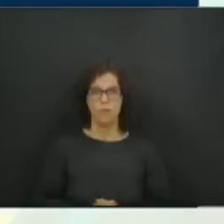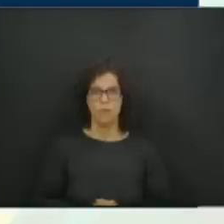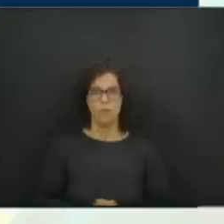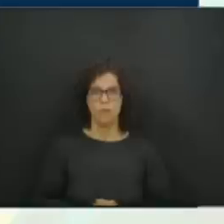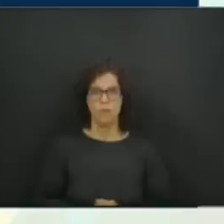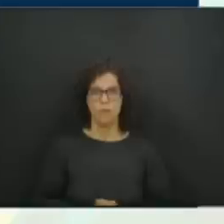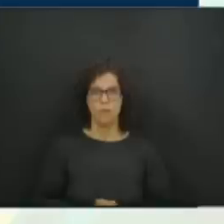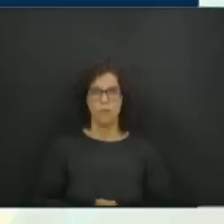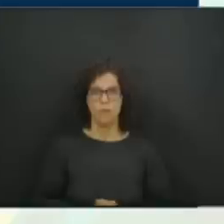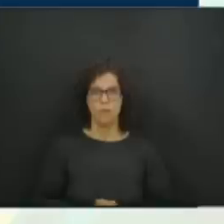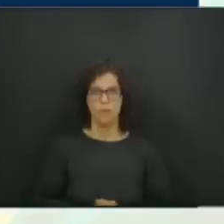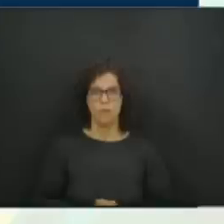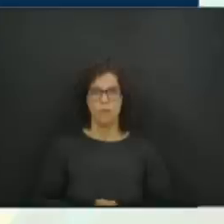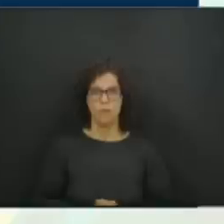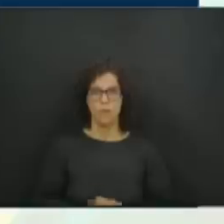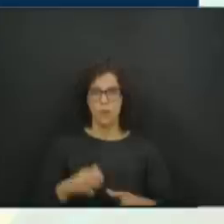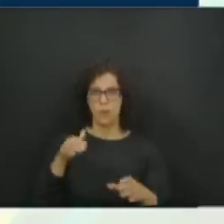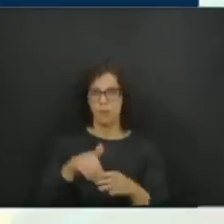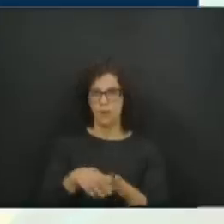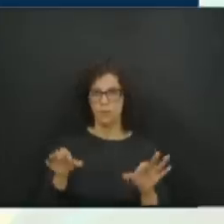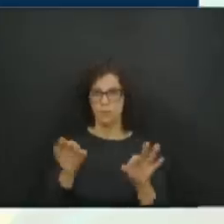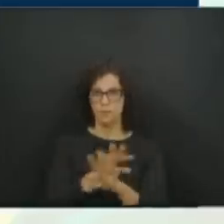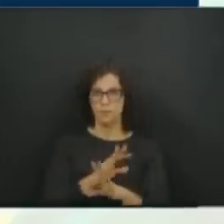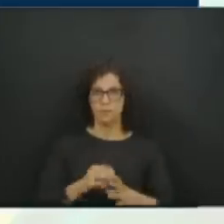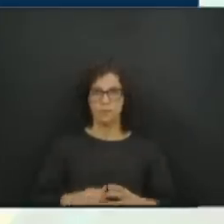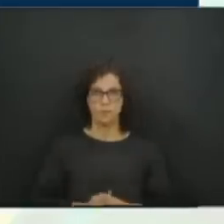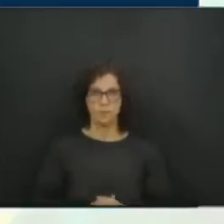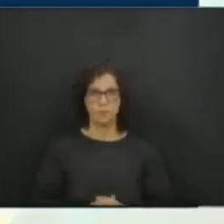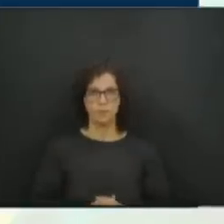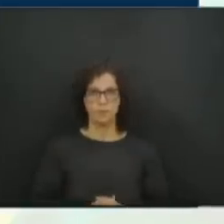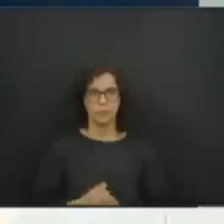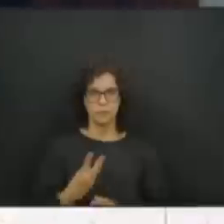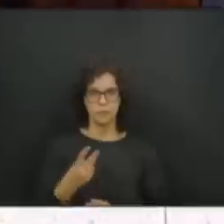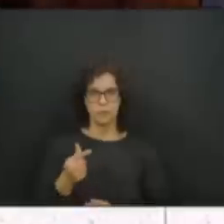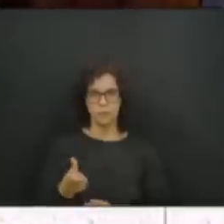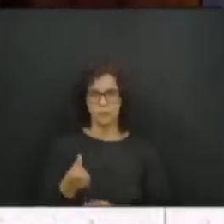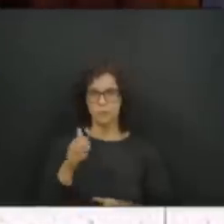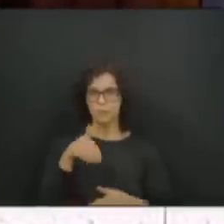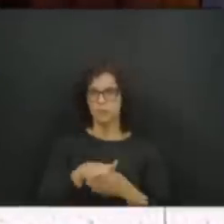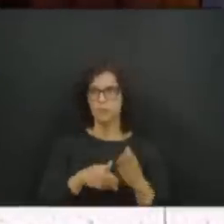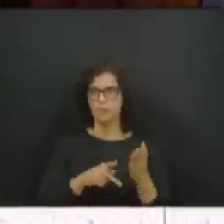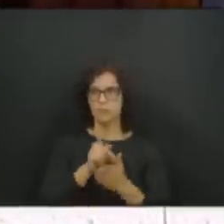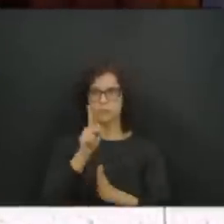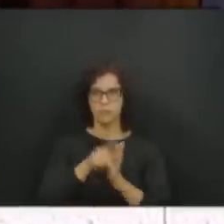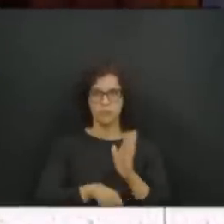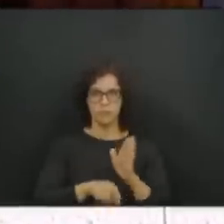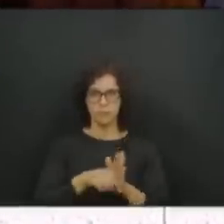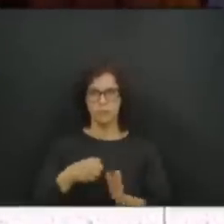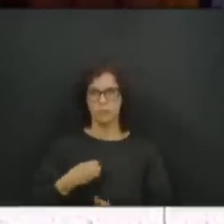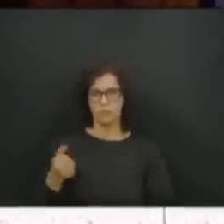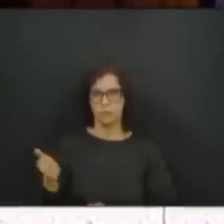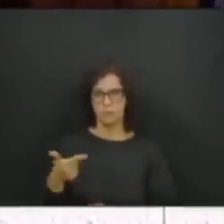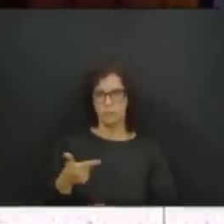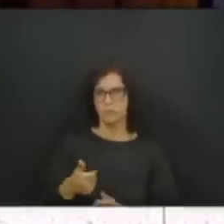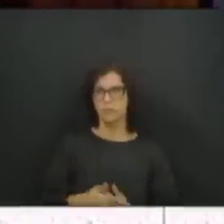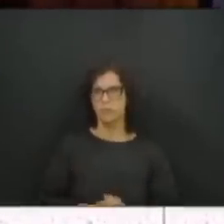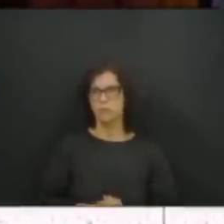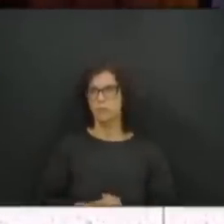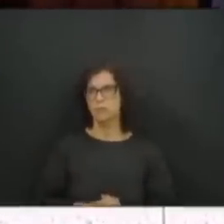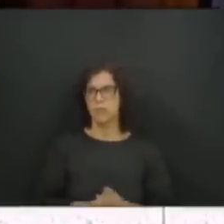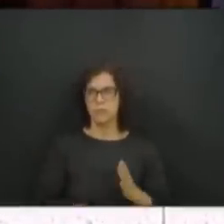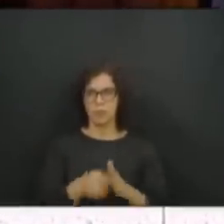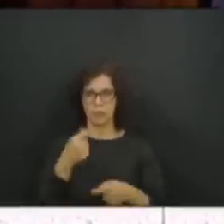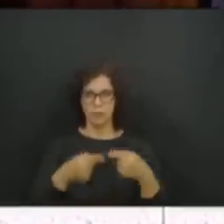E aí a votação encerrada a 36 volts Está aprovado o projeto Entre número 12